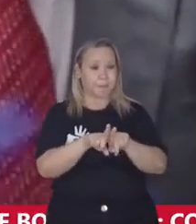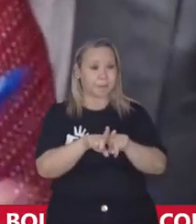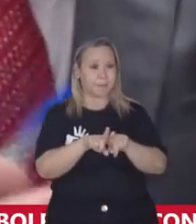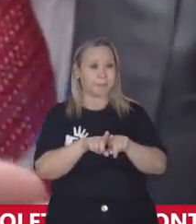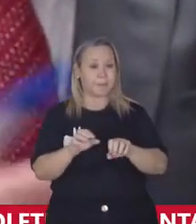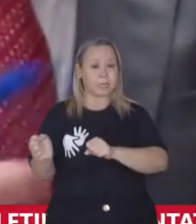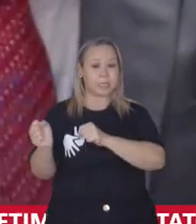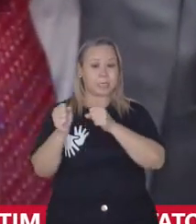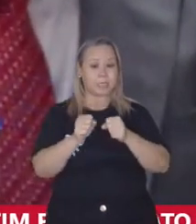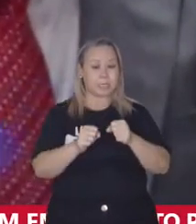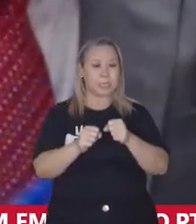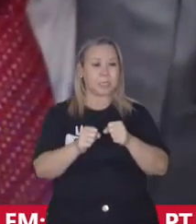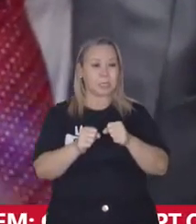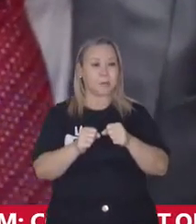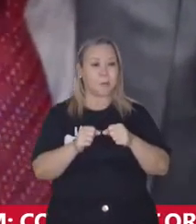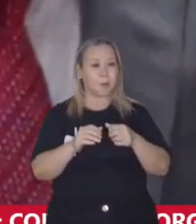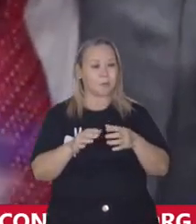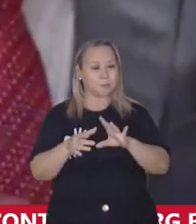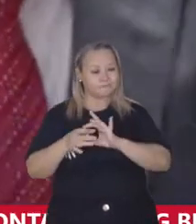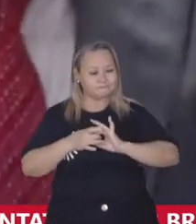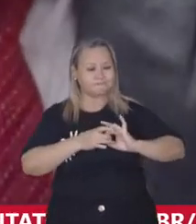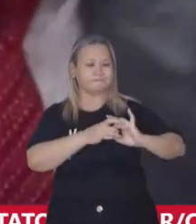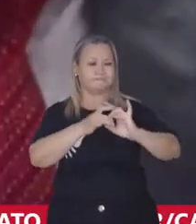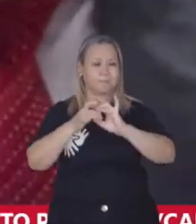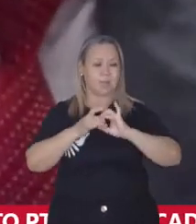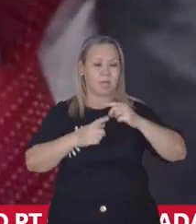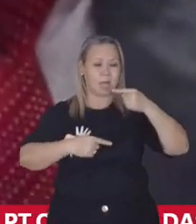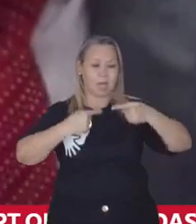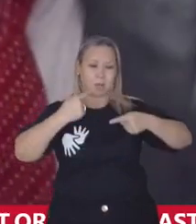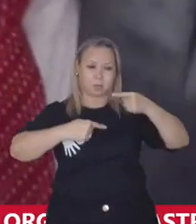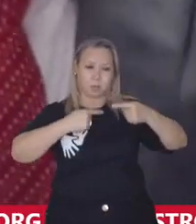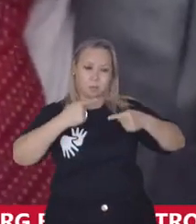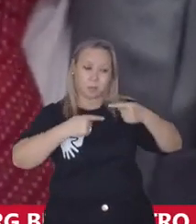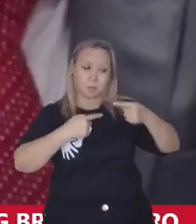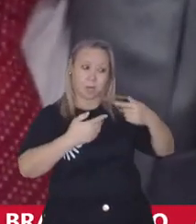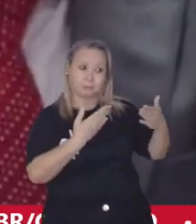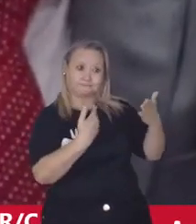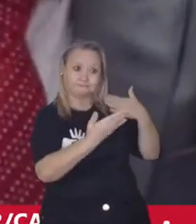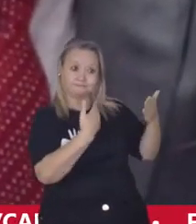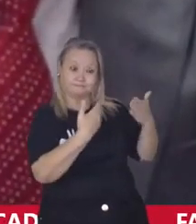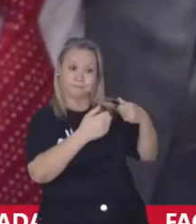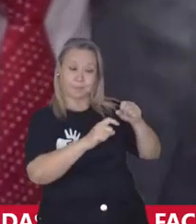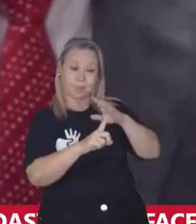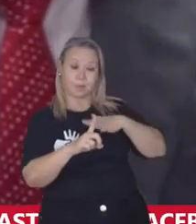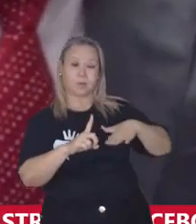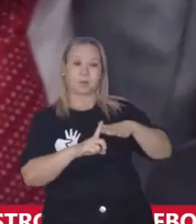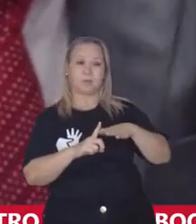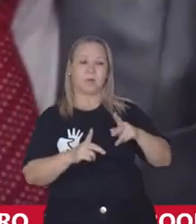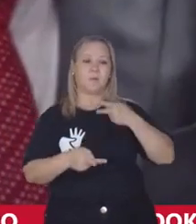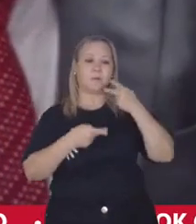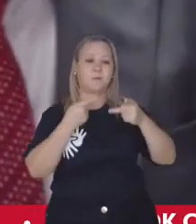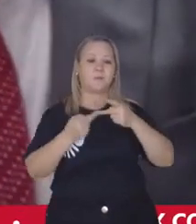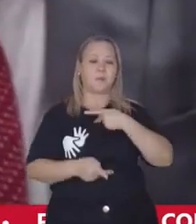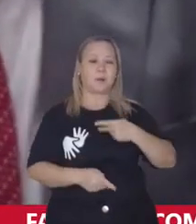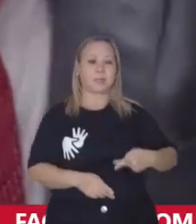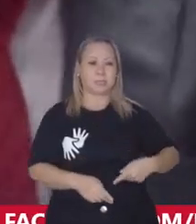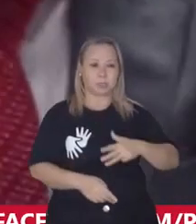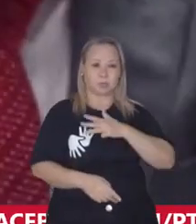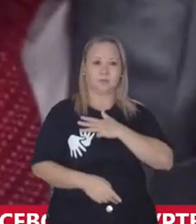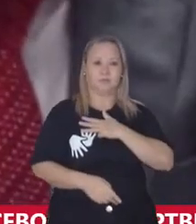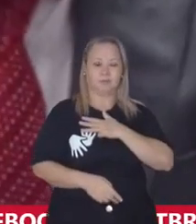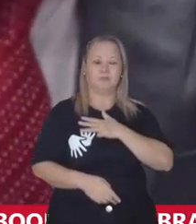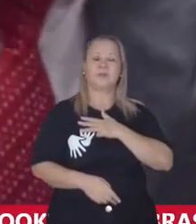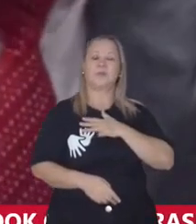possa integrar os debates e os acúmulos para debater com a sociedade. Como diz o presidente Lula, vamos para a